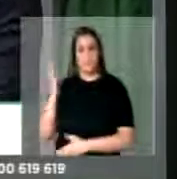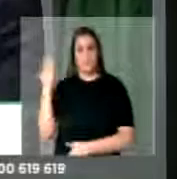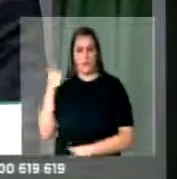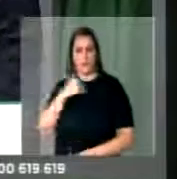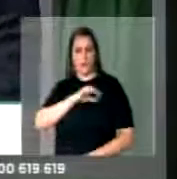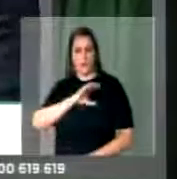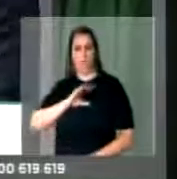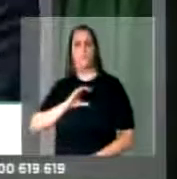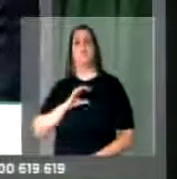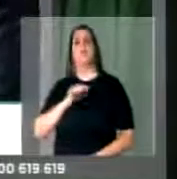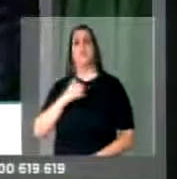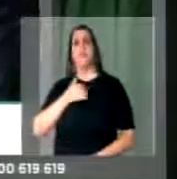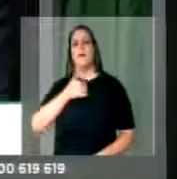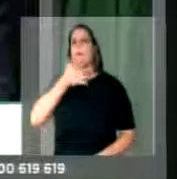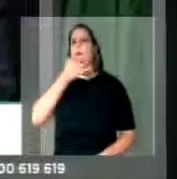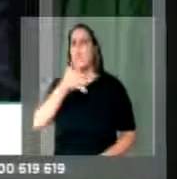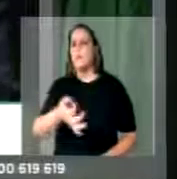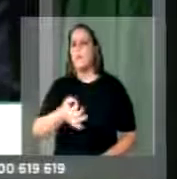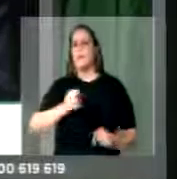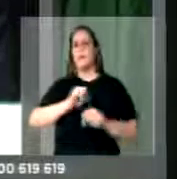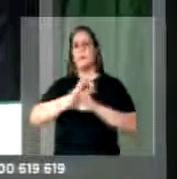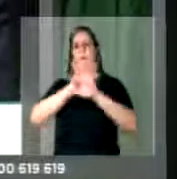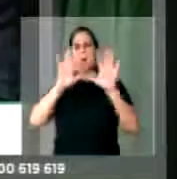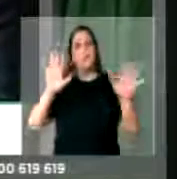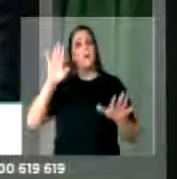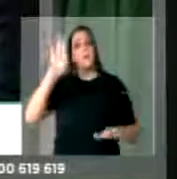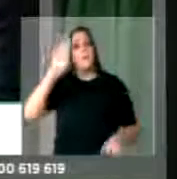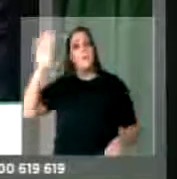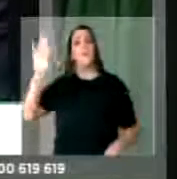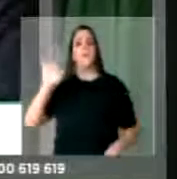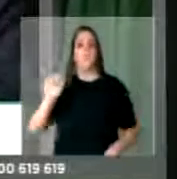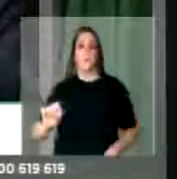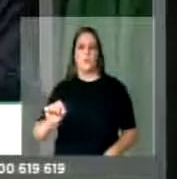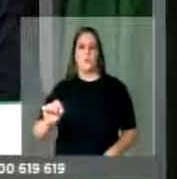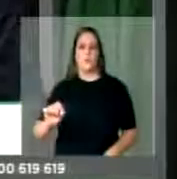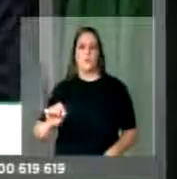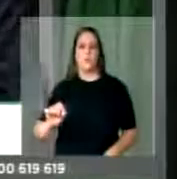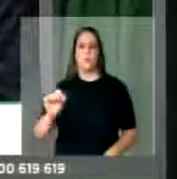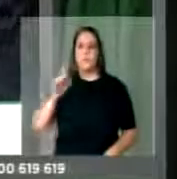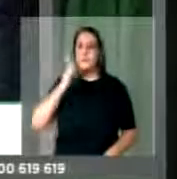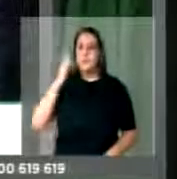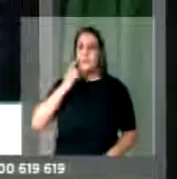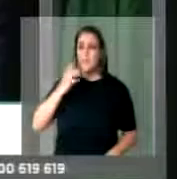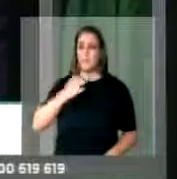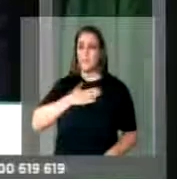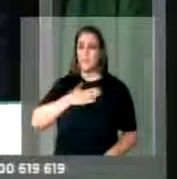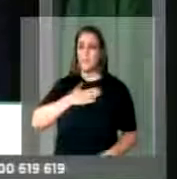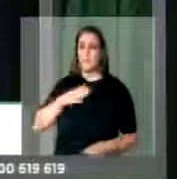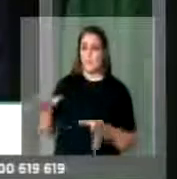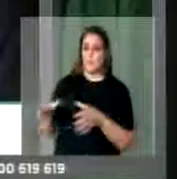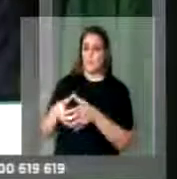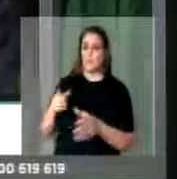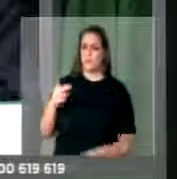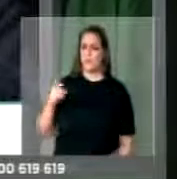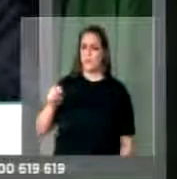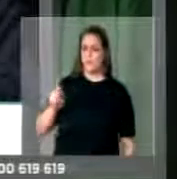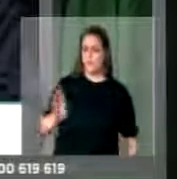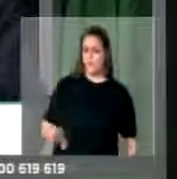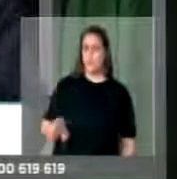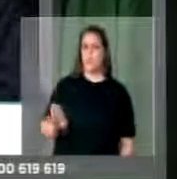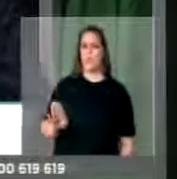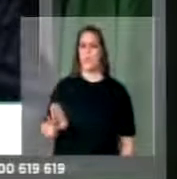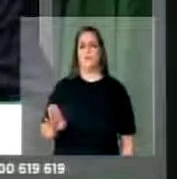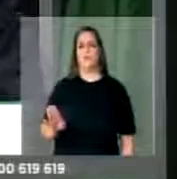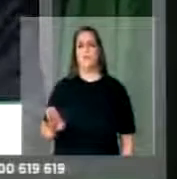forma clara e em relação principalmente aos deputados do nosso partido, do PSDB. Tem